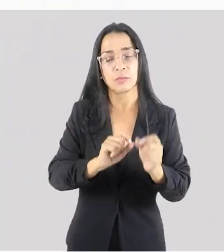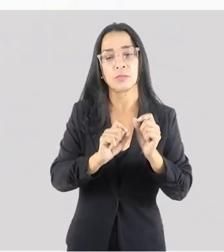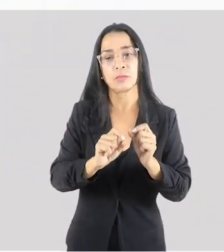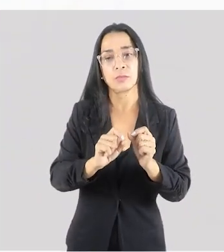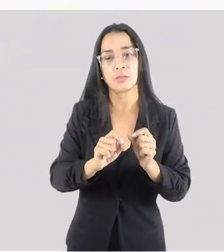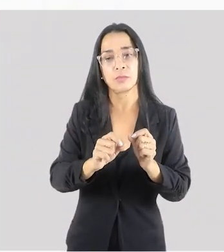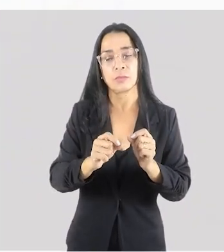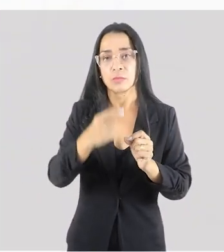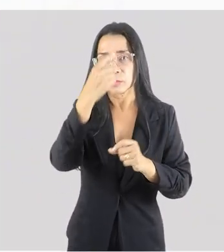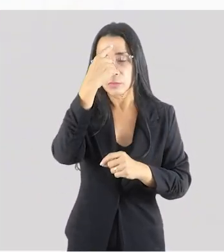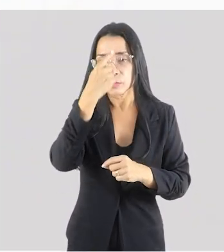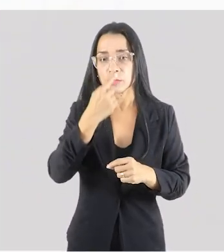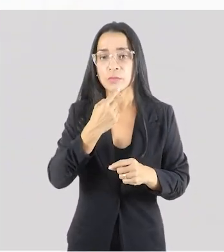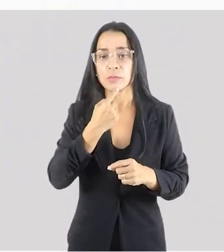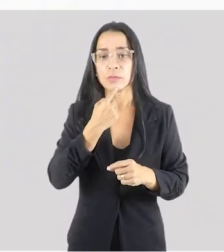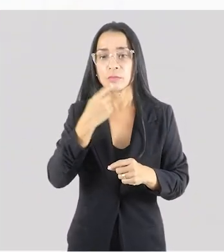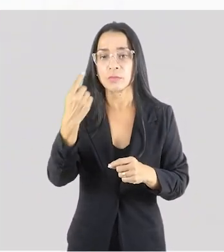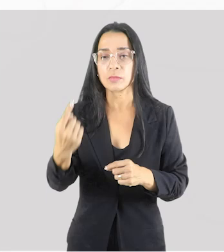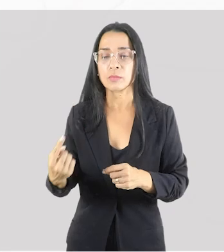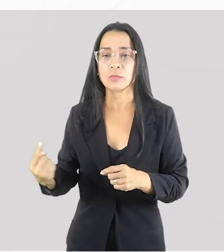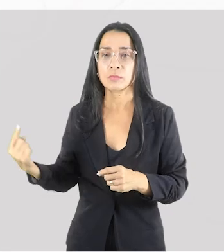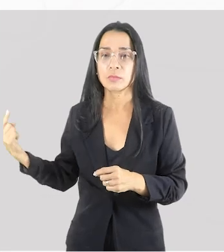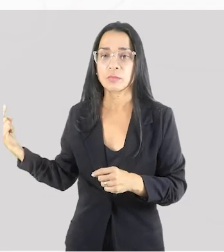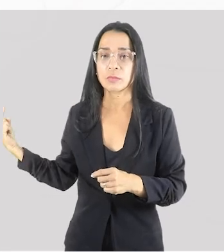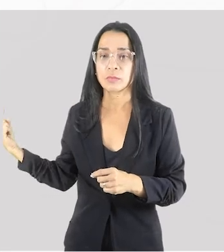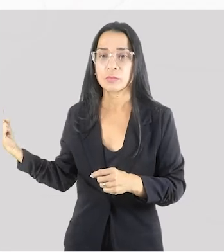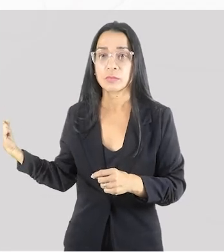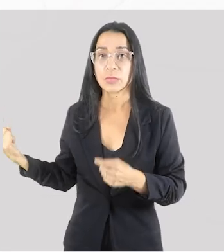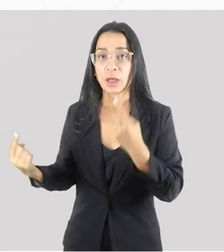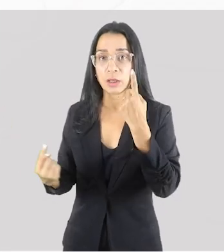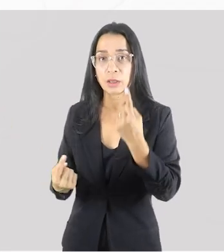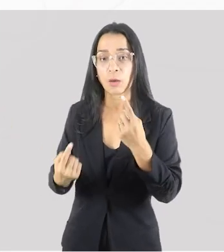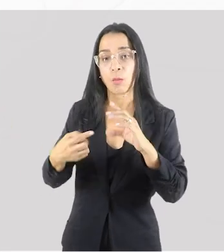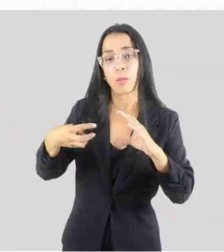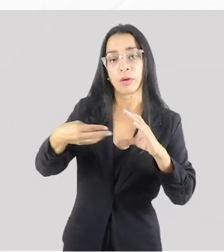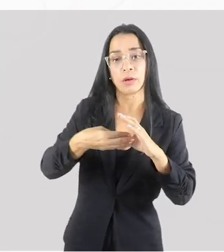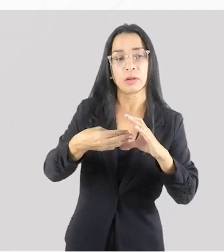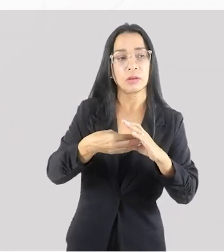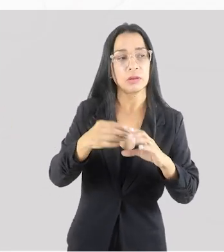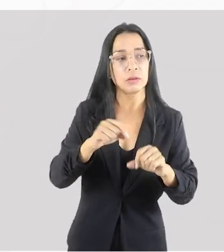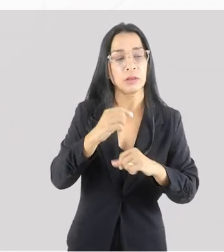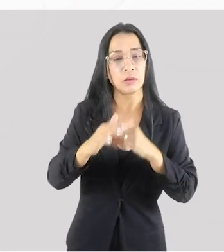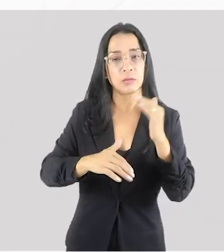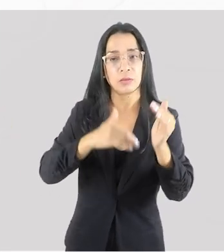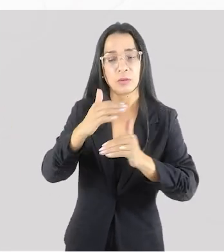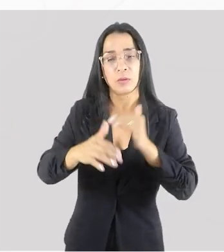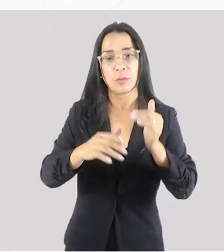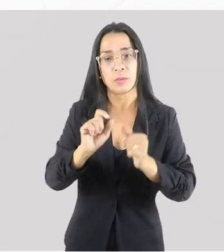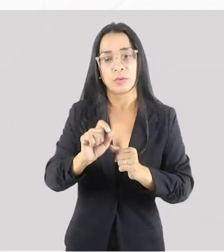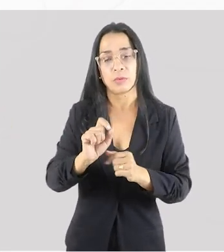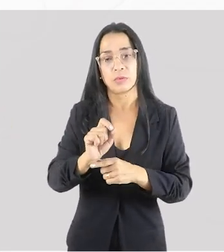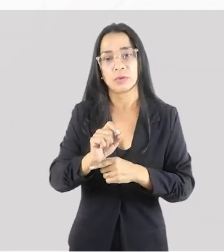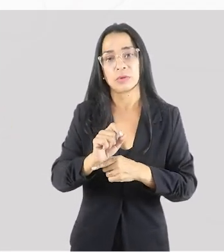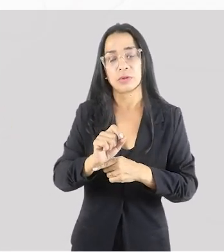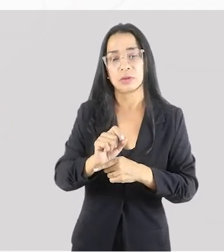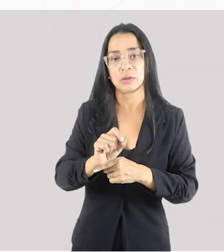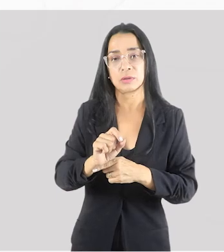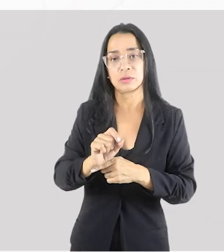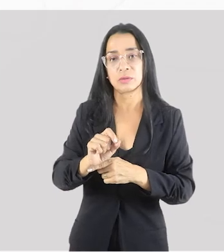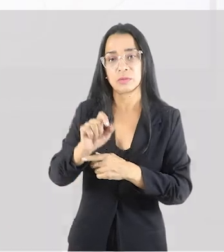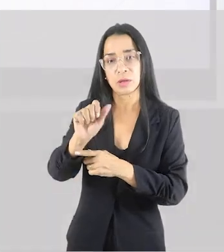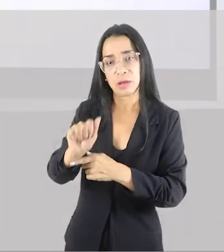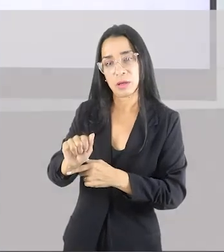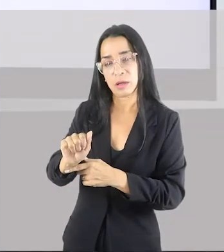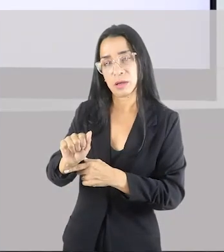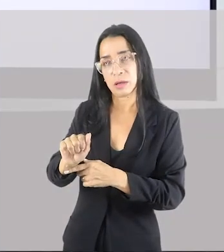tá? Na nossa imagem, tá todo mundo vendo, ó, eu tenho uma célula ali que passa por um processo que ele está determinando que é o A,